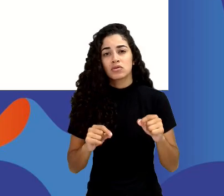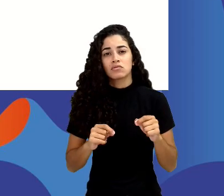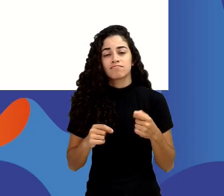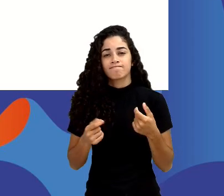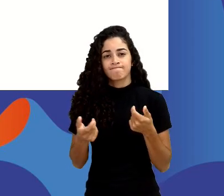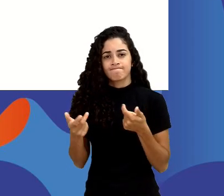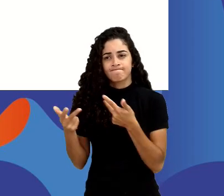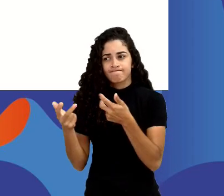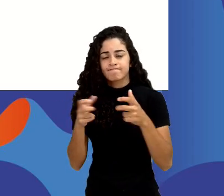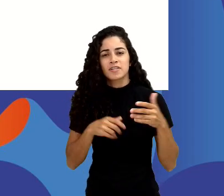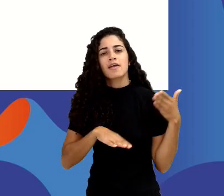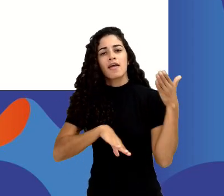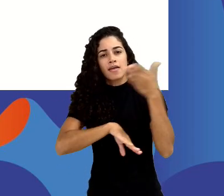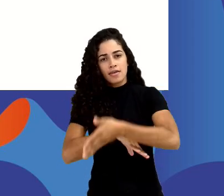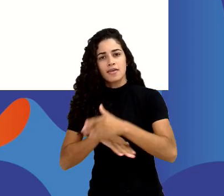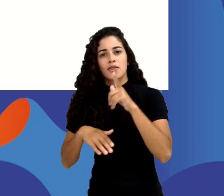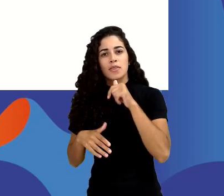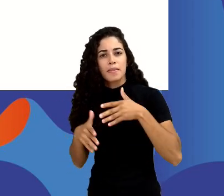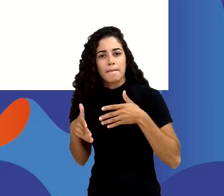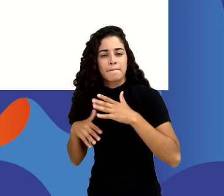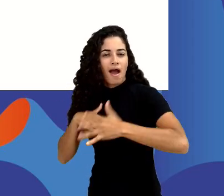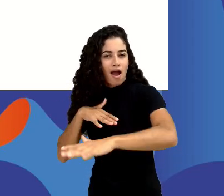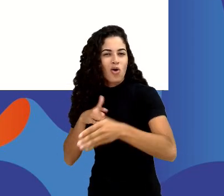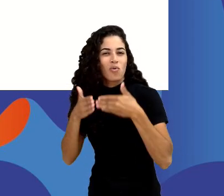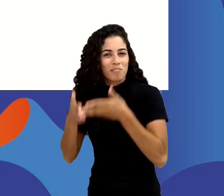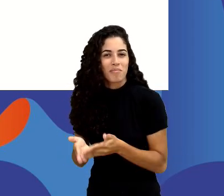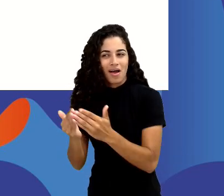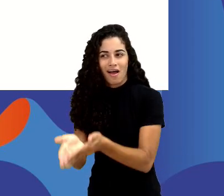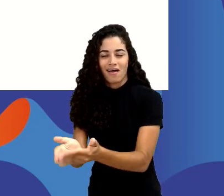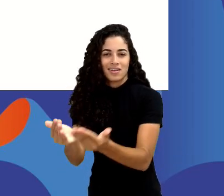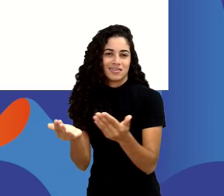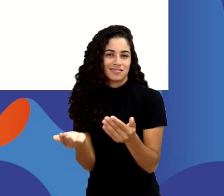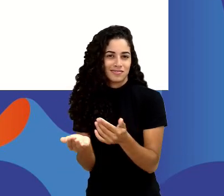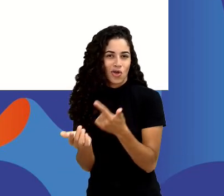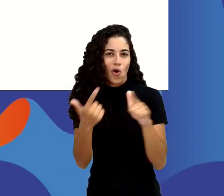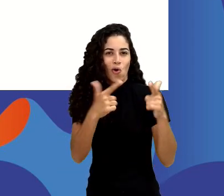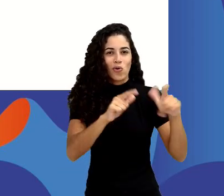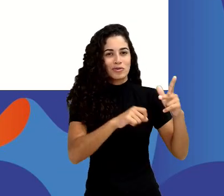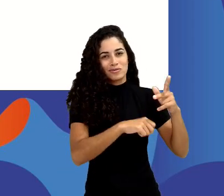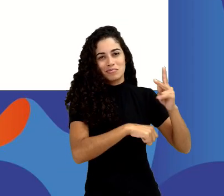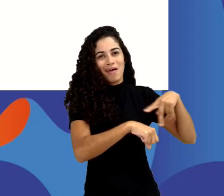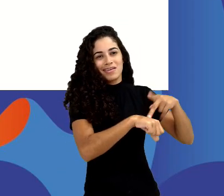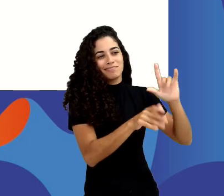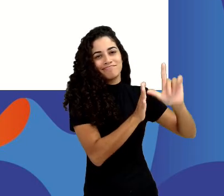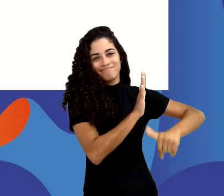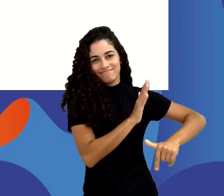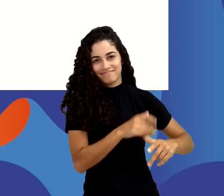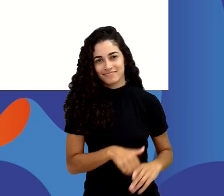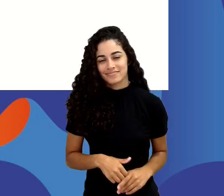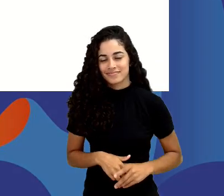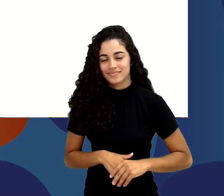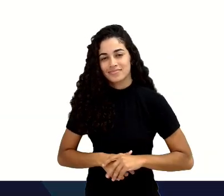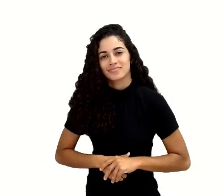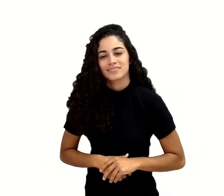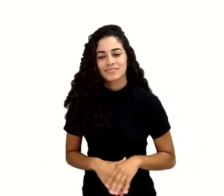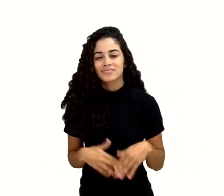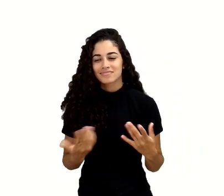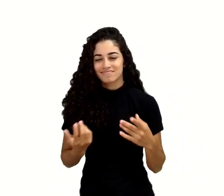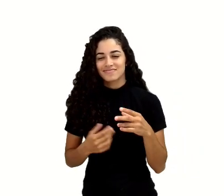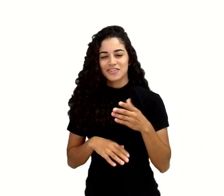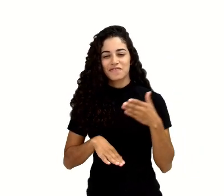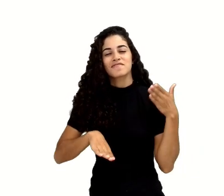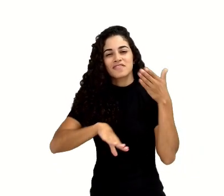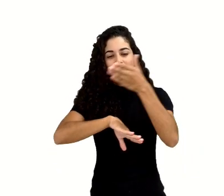mar primeiro do que outros países da Europa naquele período. Então, ele sai aí